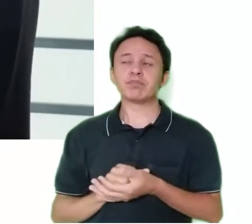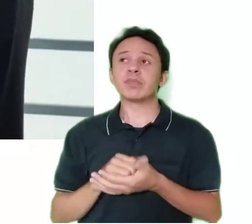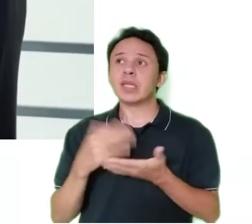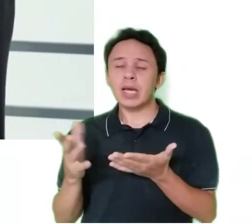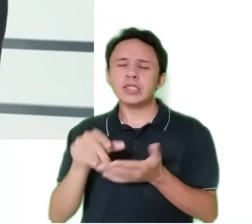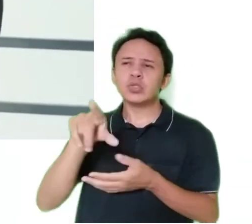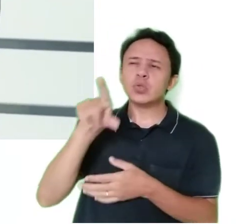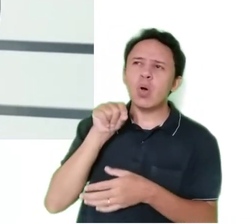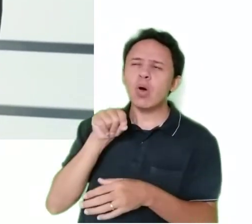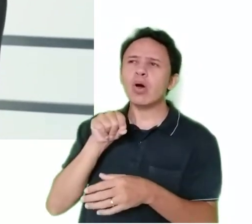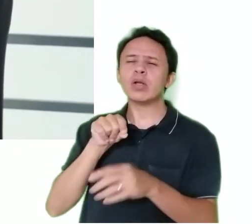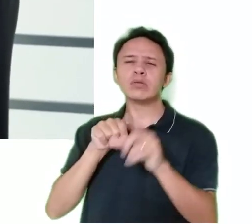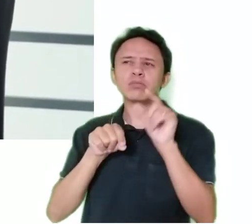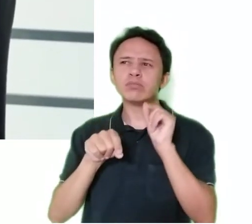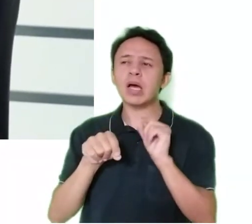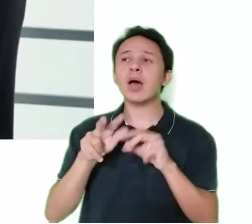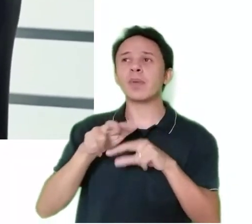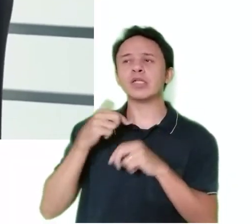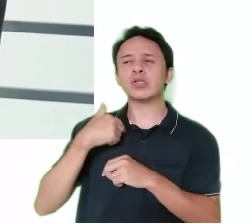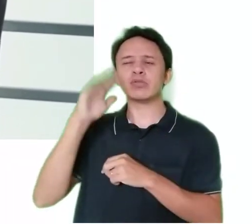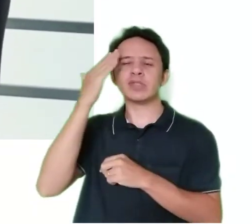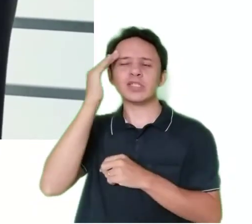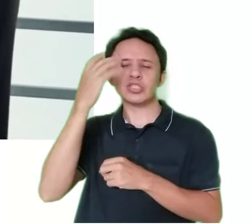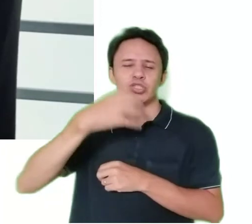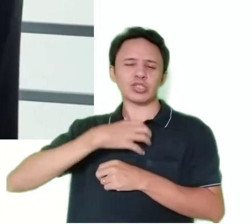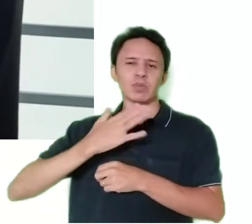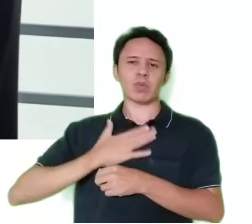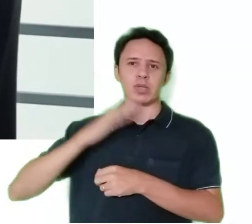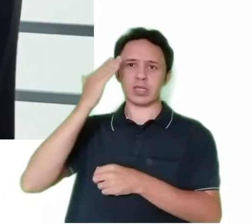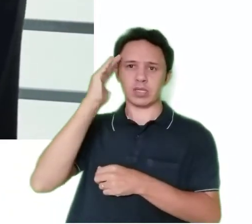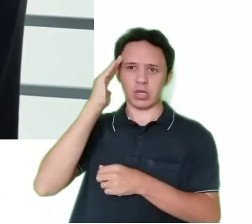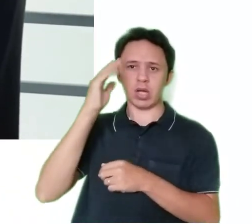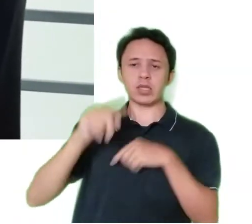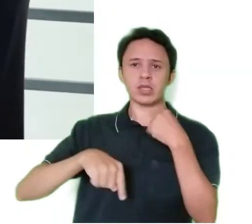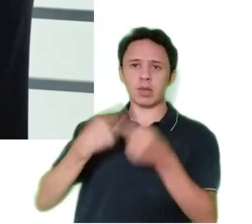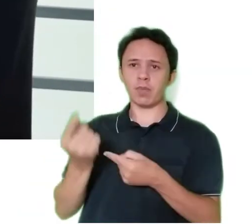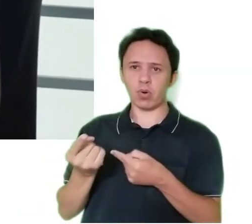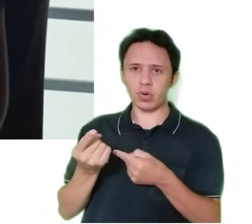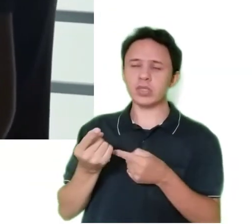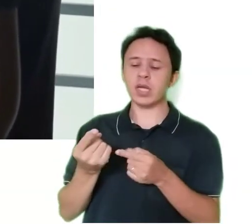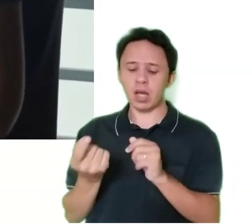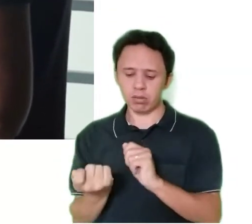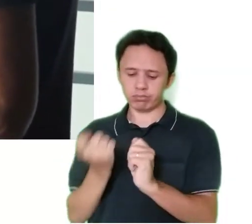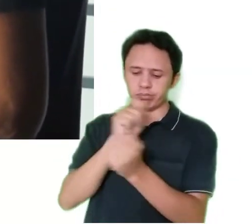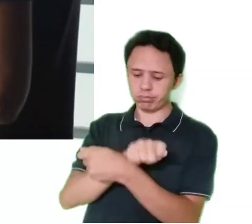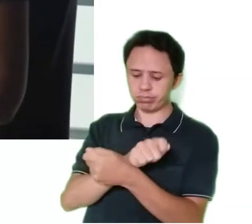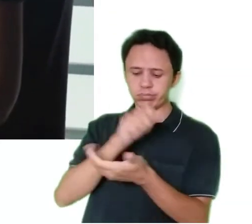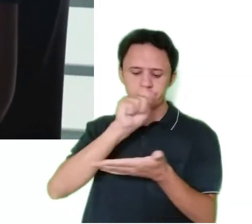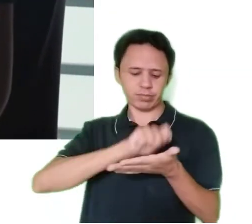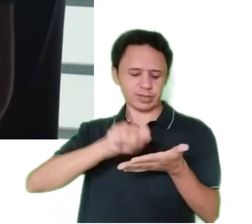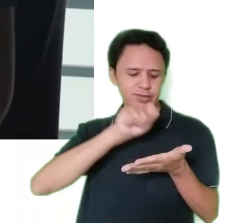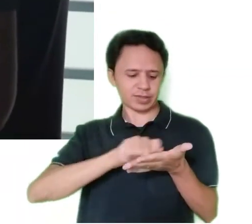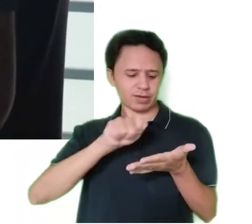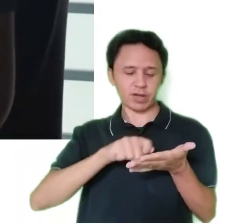E seleciona a partir da interpretação. Depois, traduz. Traduzir